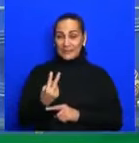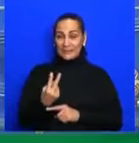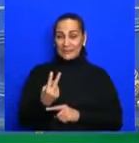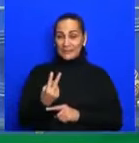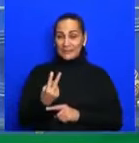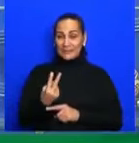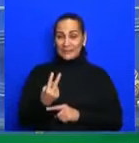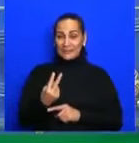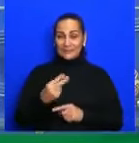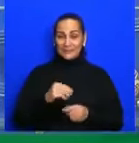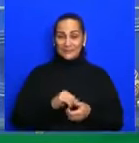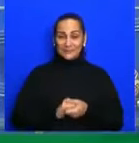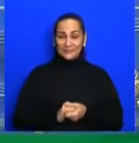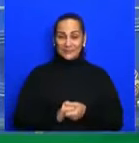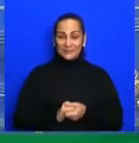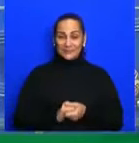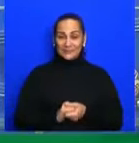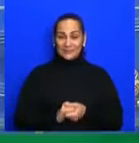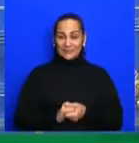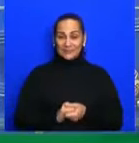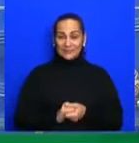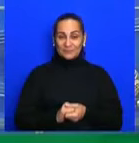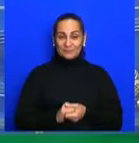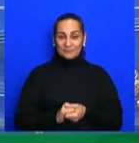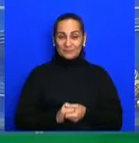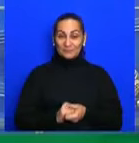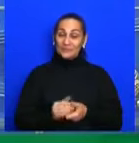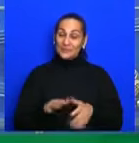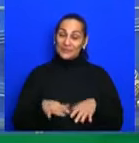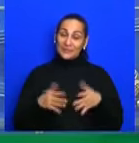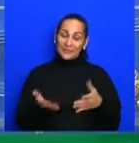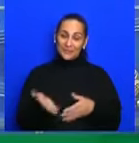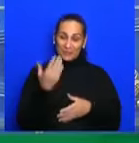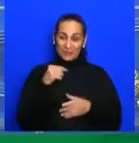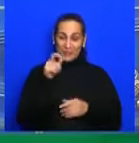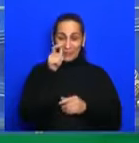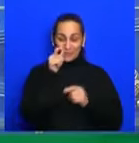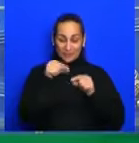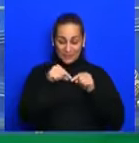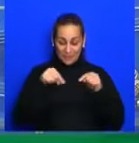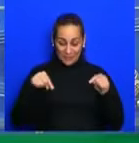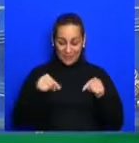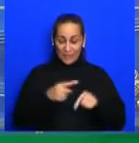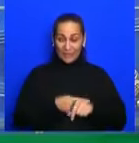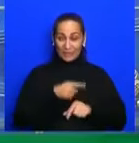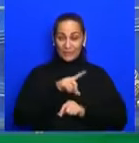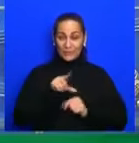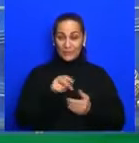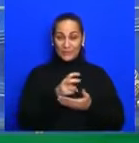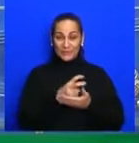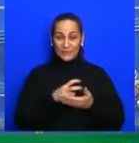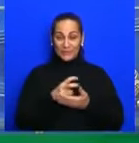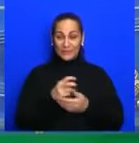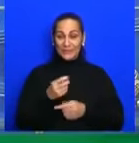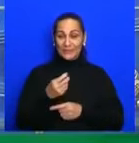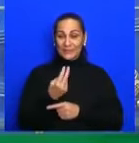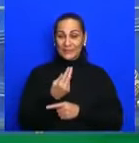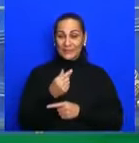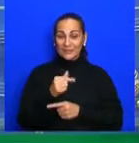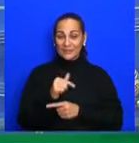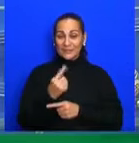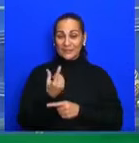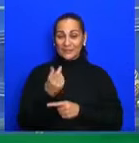72, bola amarela. Então, confira comigo agora o sorteio da quina.